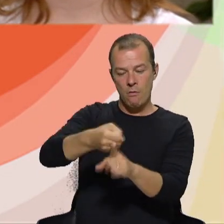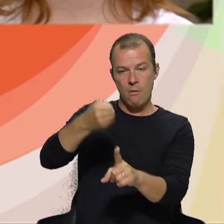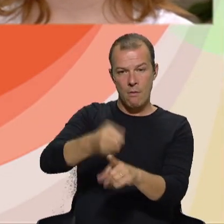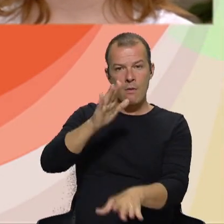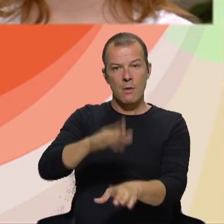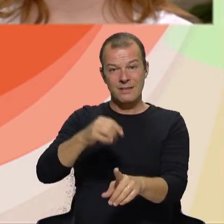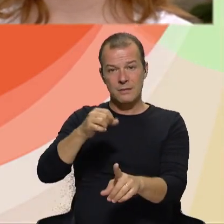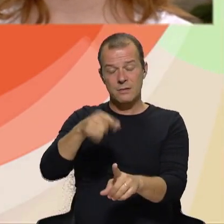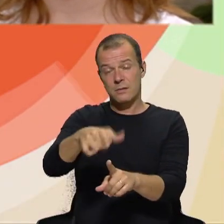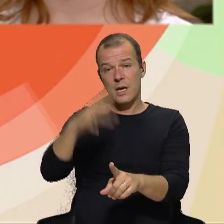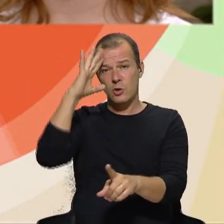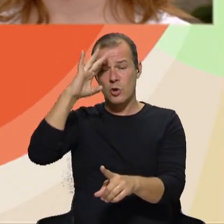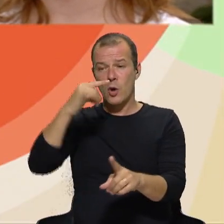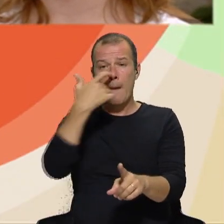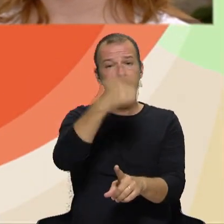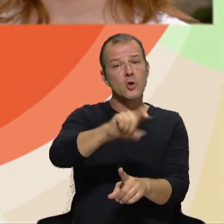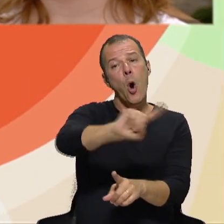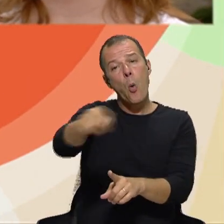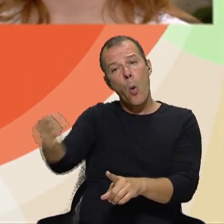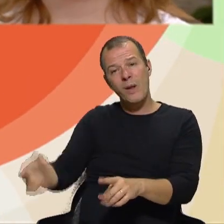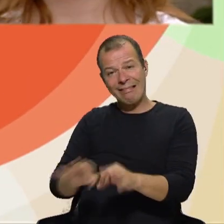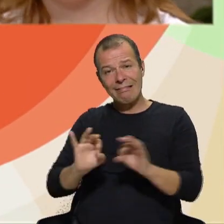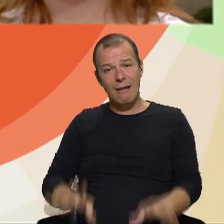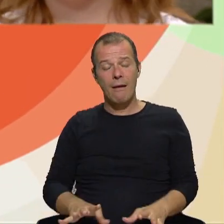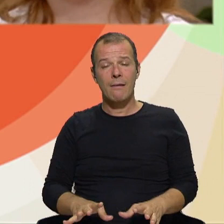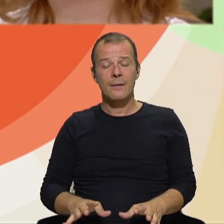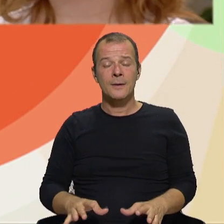a lutar por sonhos de muitas outras pessoas